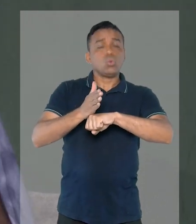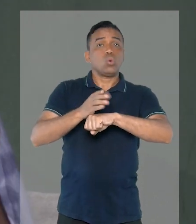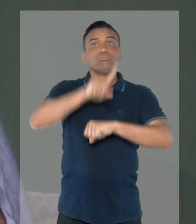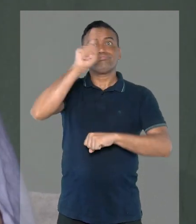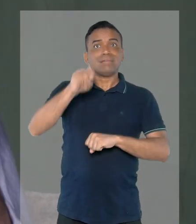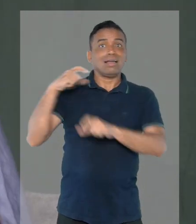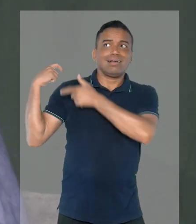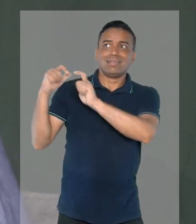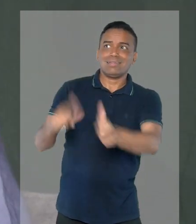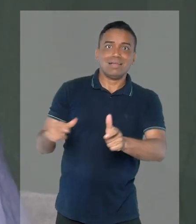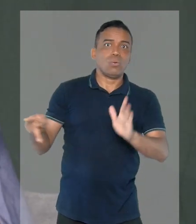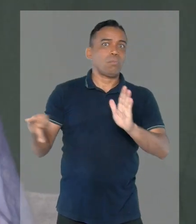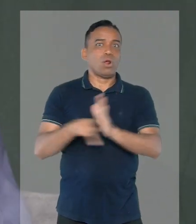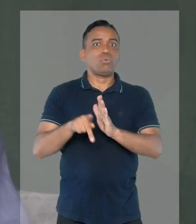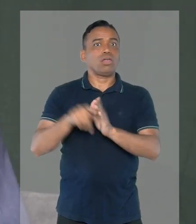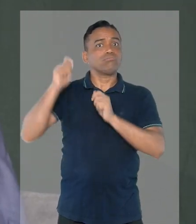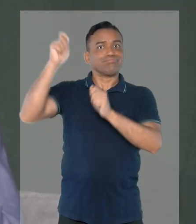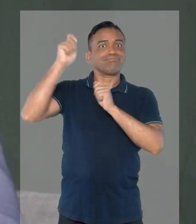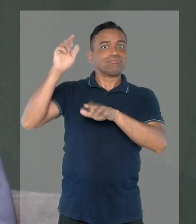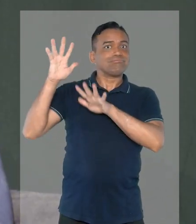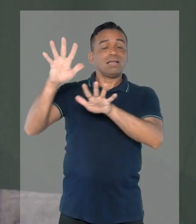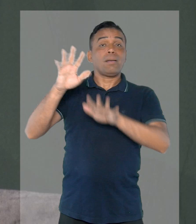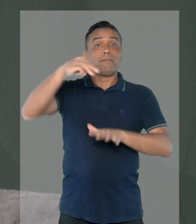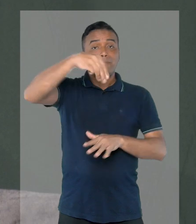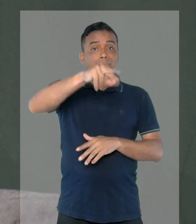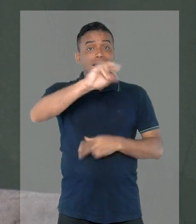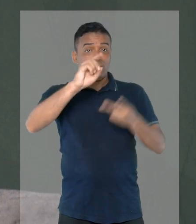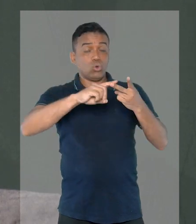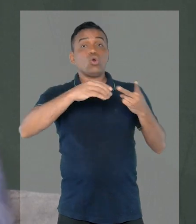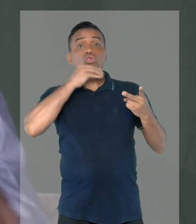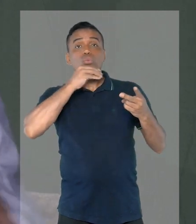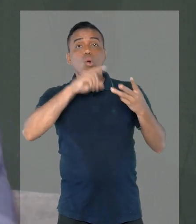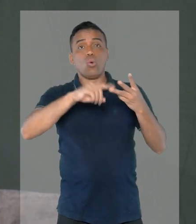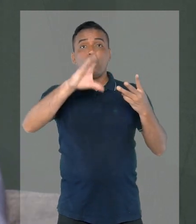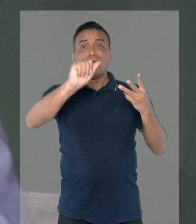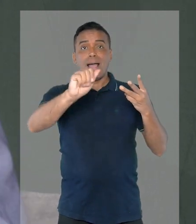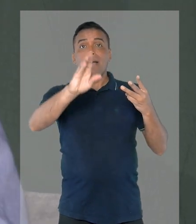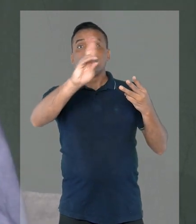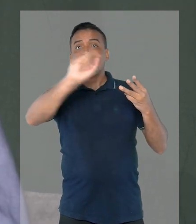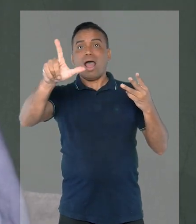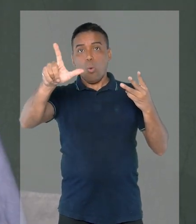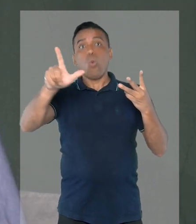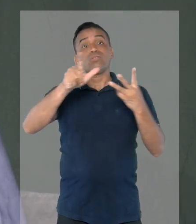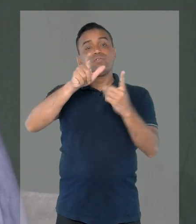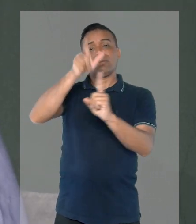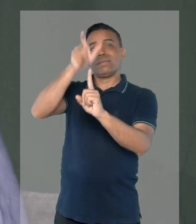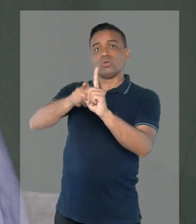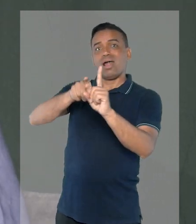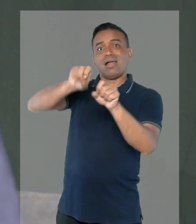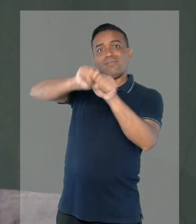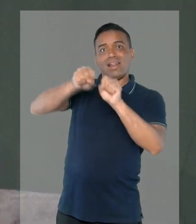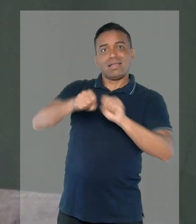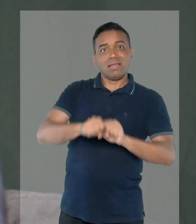Uma tradição que é basicamente Bandeira, mas, sobretudo, Mário, Drummond e Cabral. Ali você tem uma questão do sujeito fragmentado muito